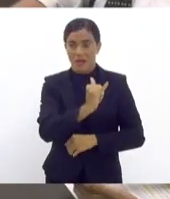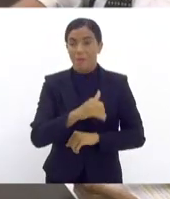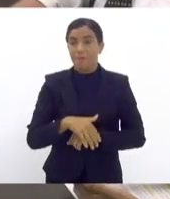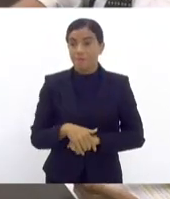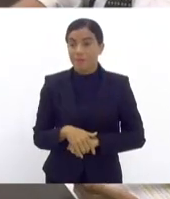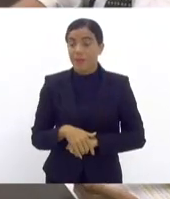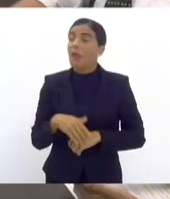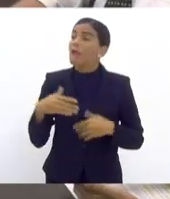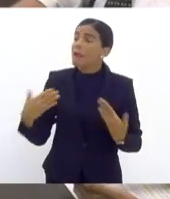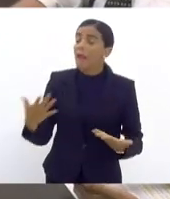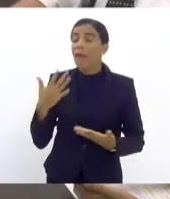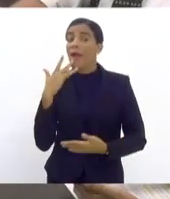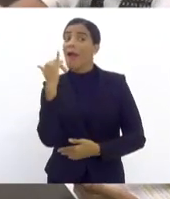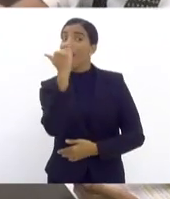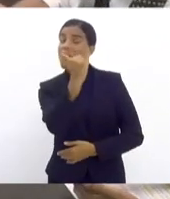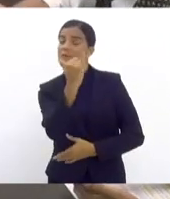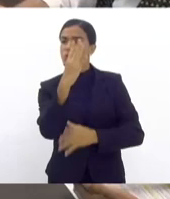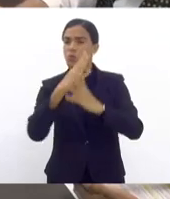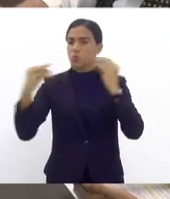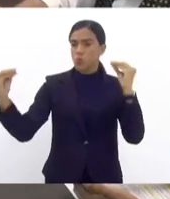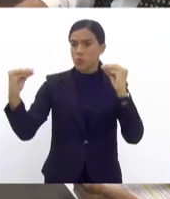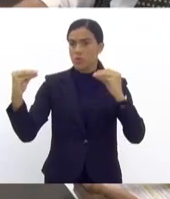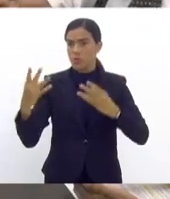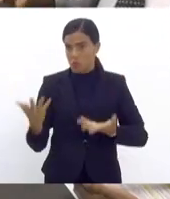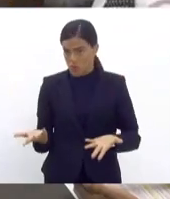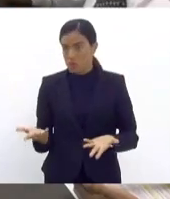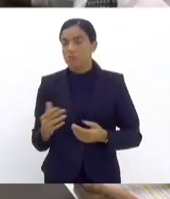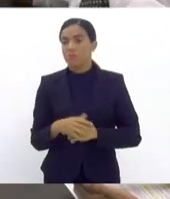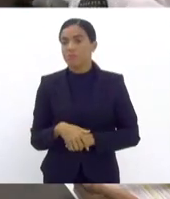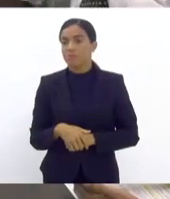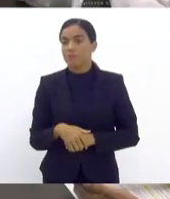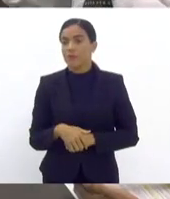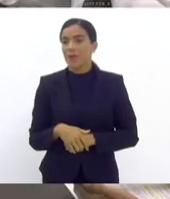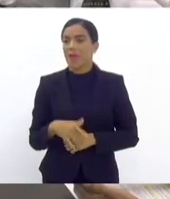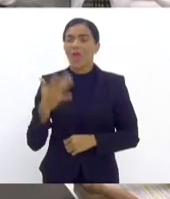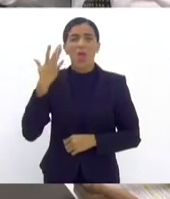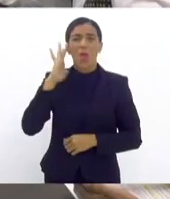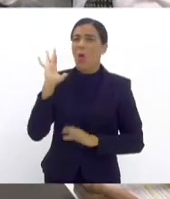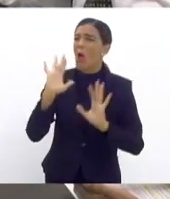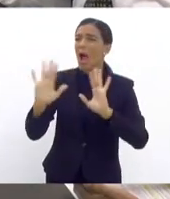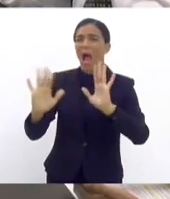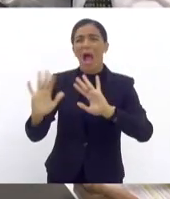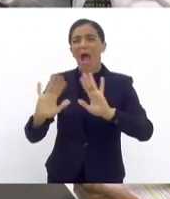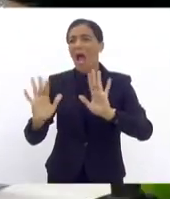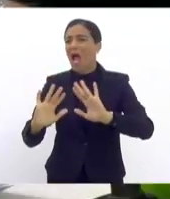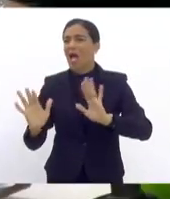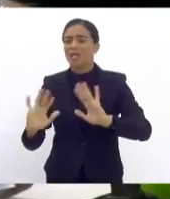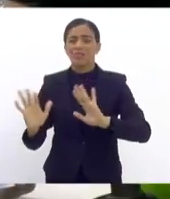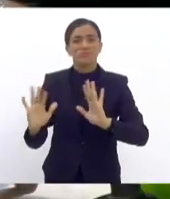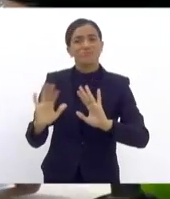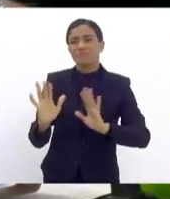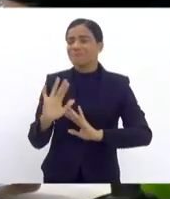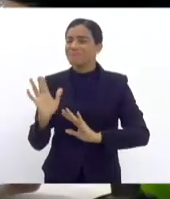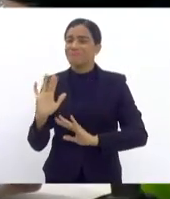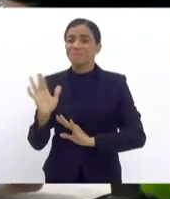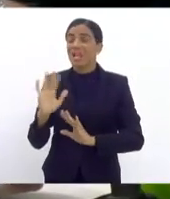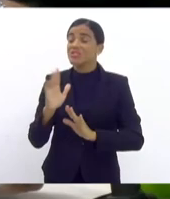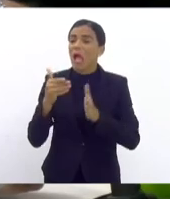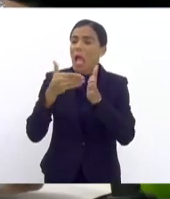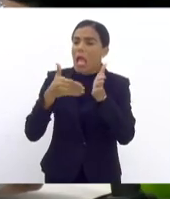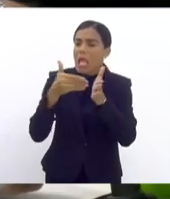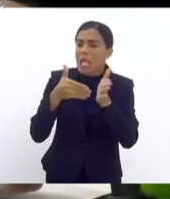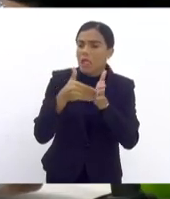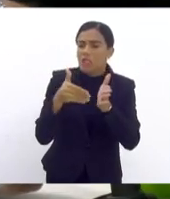quem comunicou o desaparecimento, na minha concepção. Mas acho que a gente não deveria restringir essa informação. Acho que a gente não deveria restringir